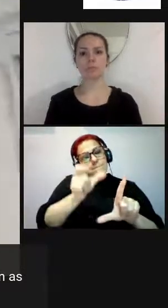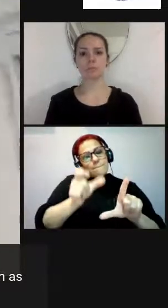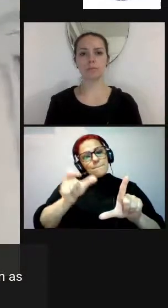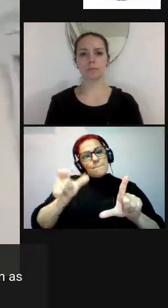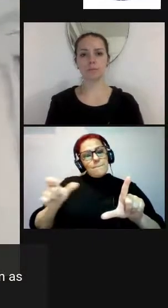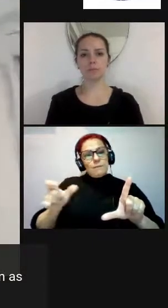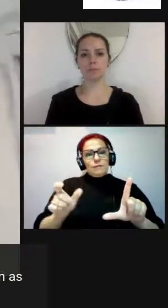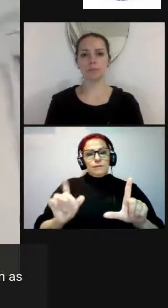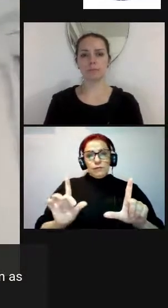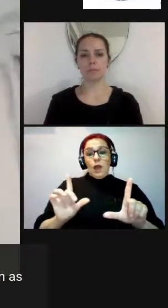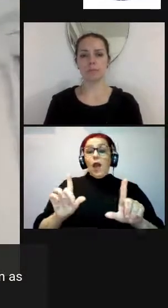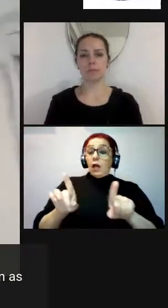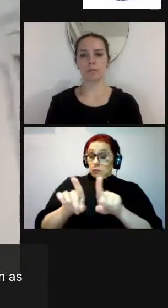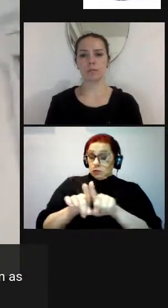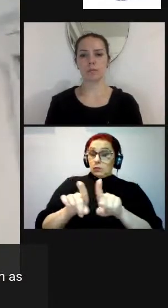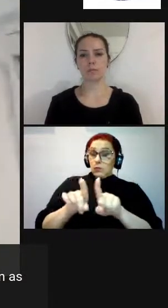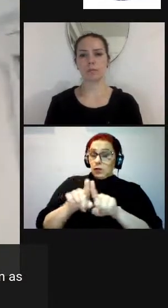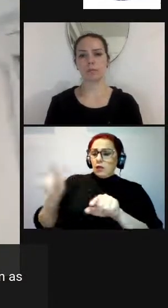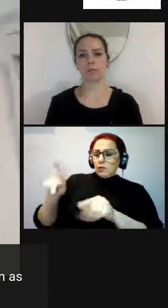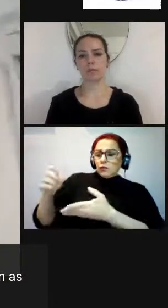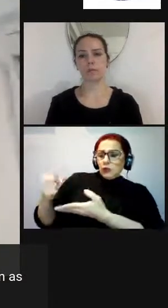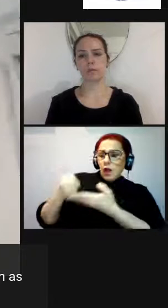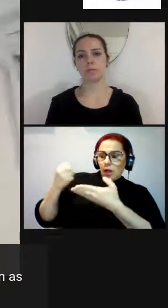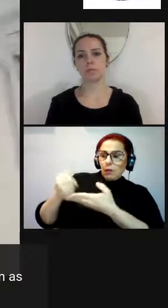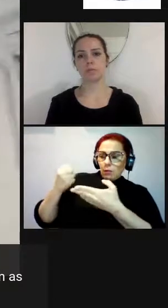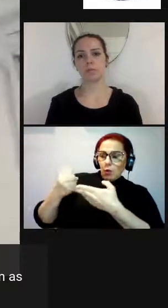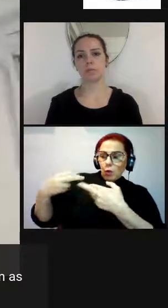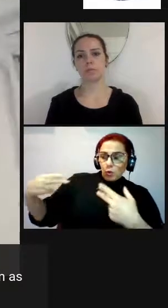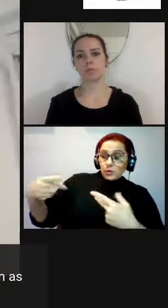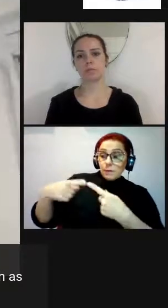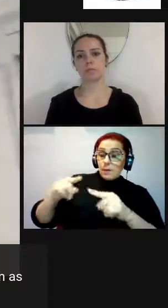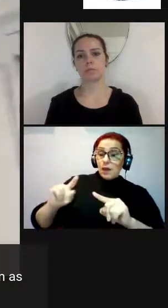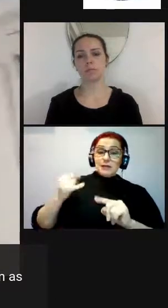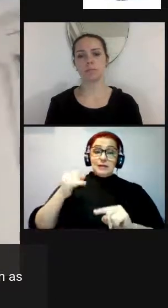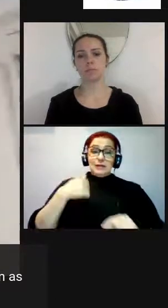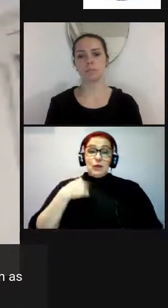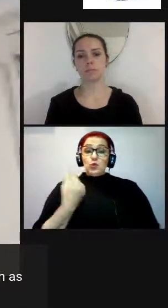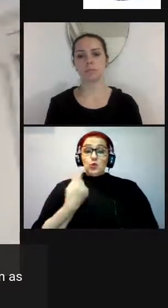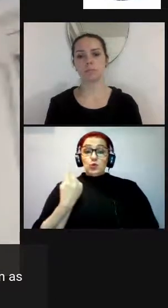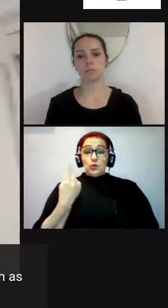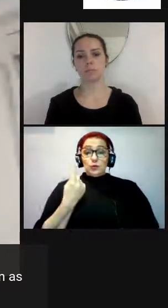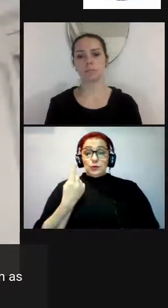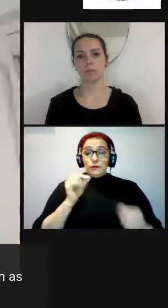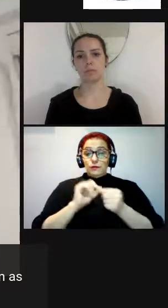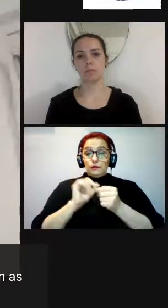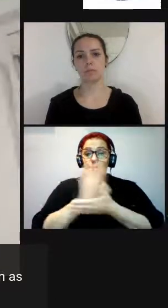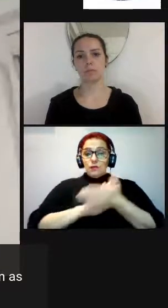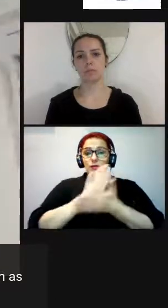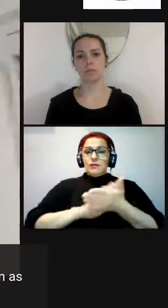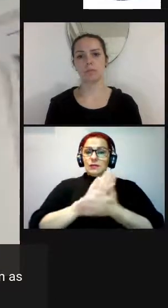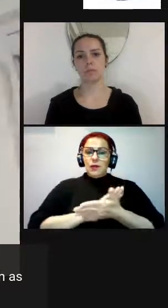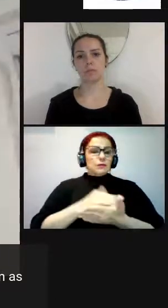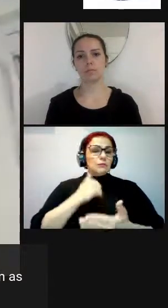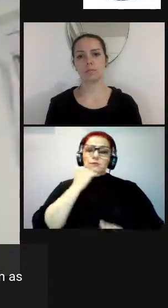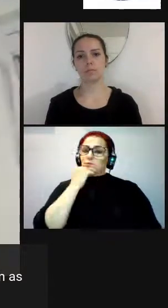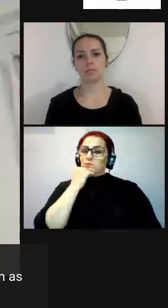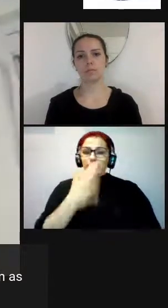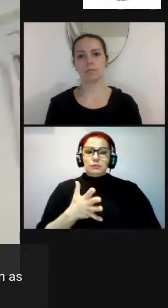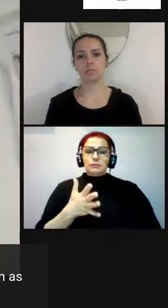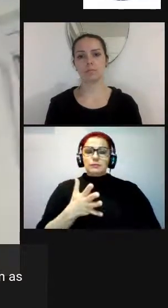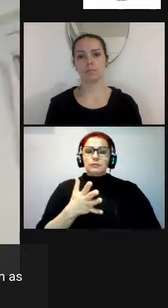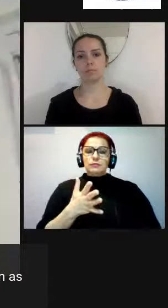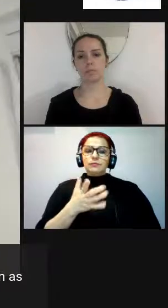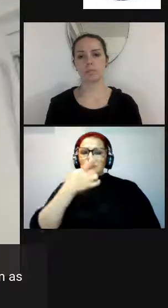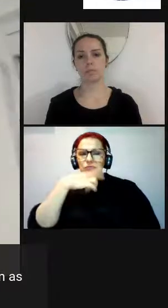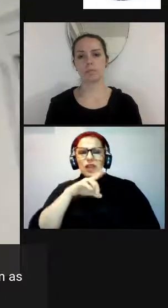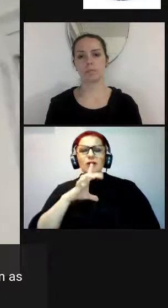aumente dando um suporte tudo mais mas se tu não quiser coisa acontecer a coisa não acontece tá então acho que é bem acho que